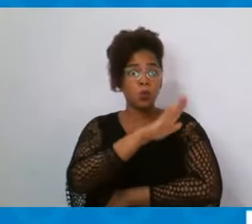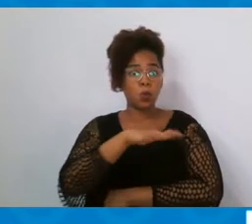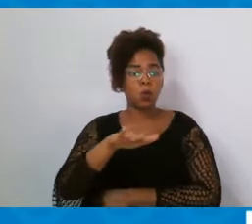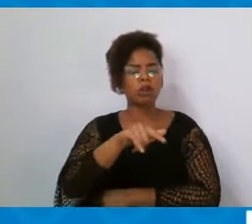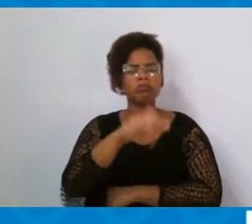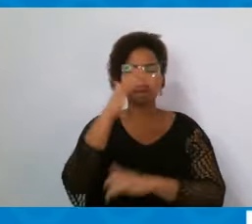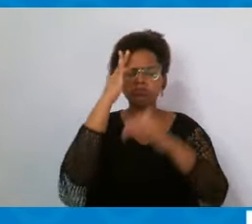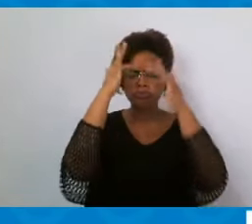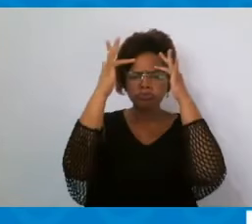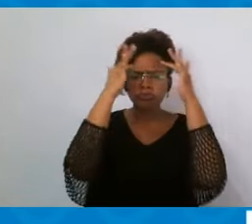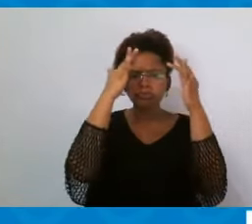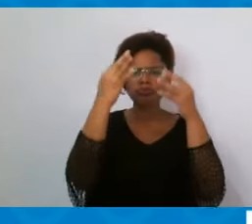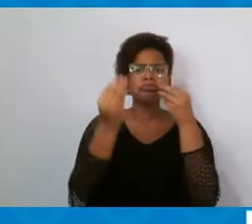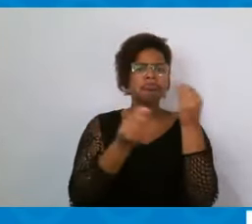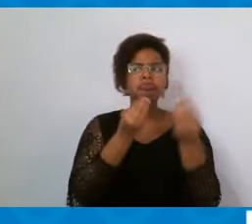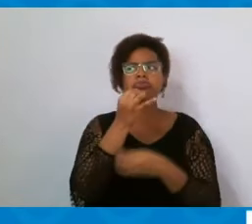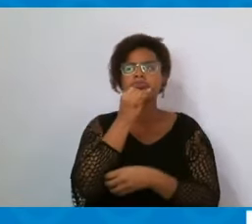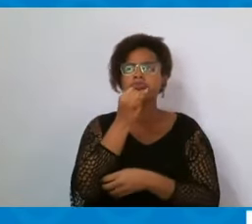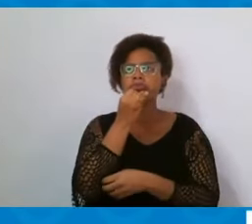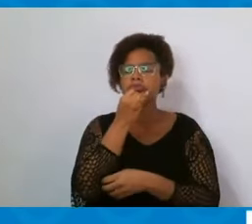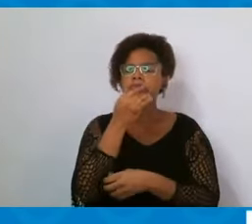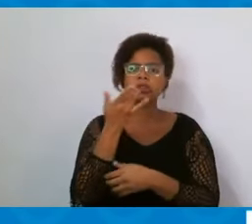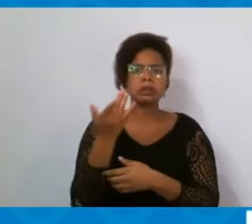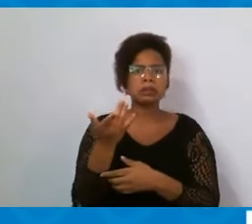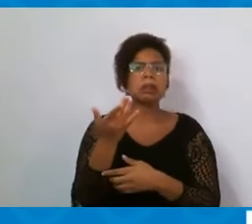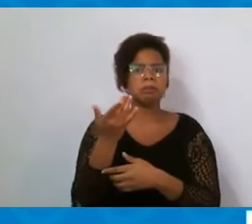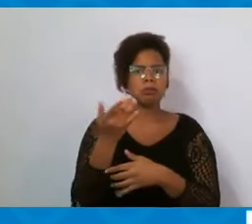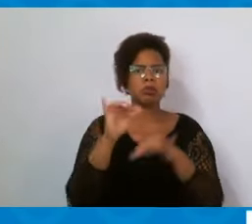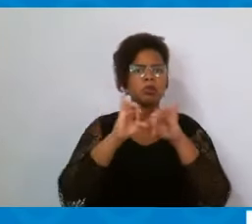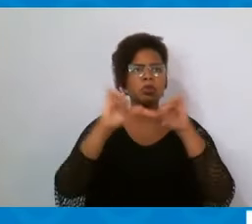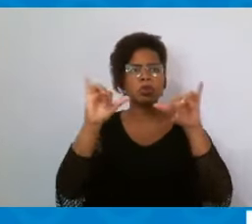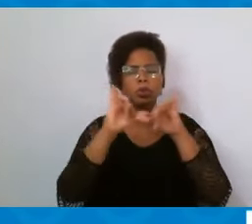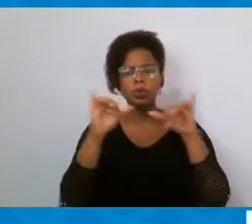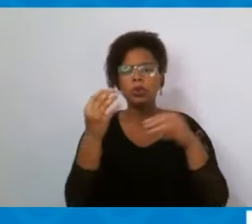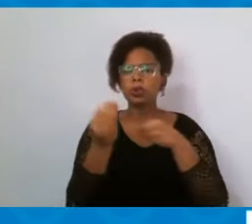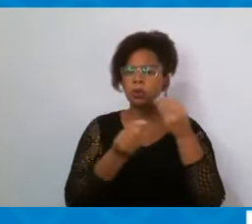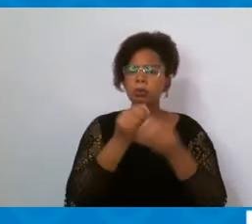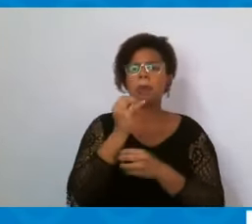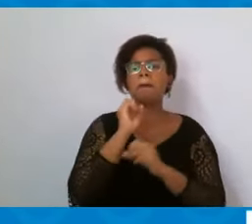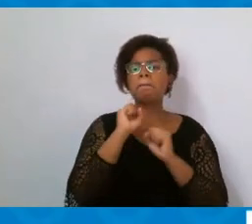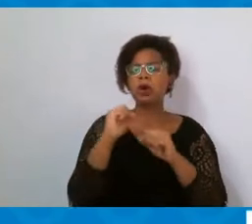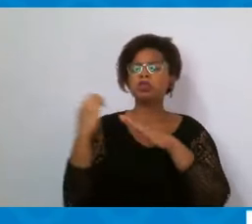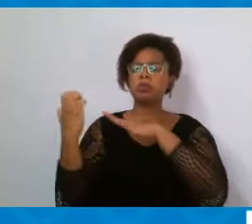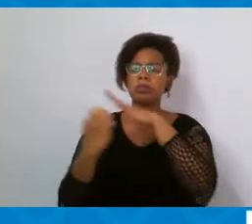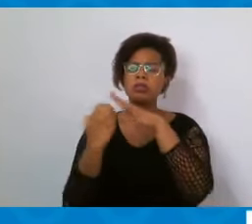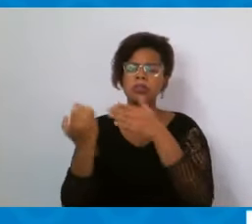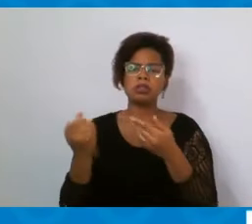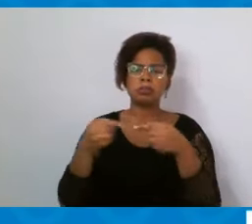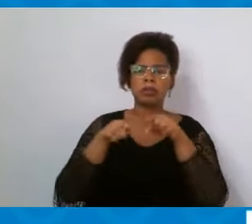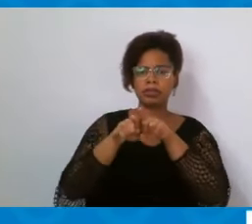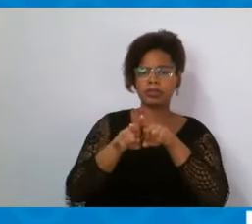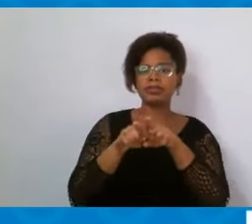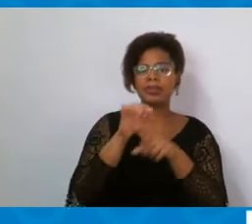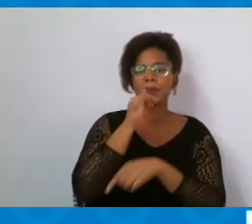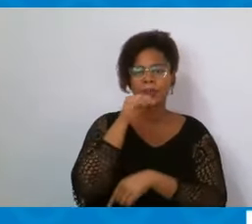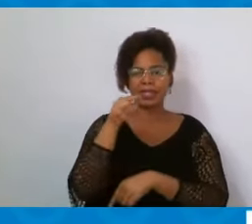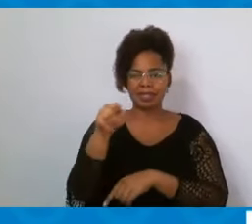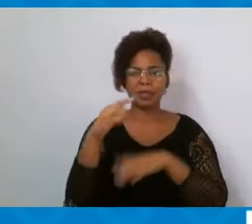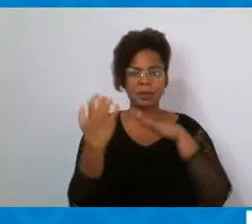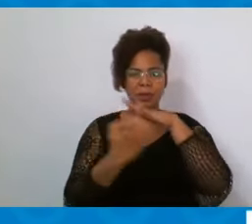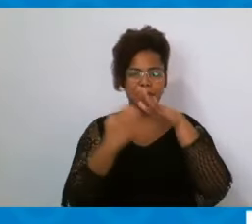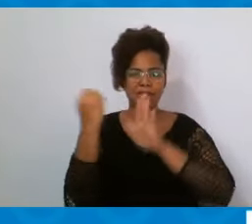ser simplesmente um patrocínio de um filântropo, de alguém que, ou de uma empresa. A Samsung gostou desse negócio,